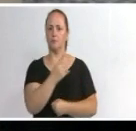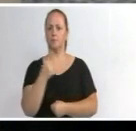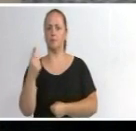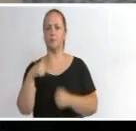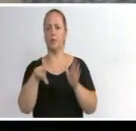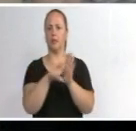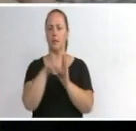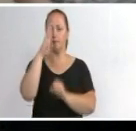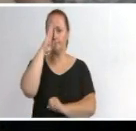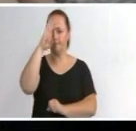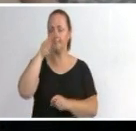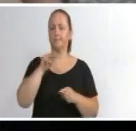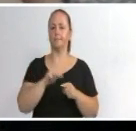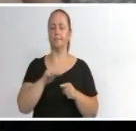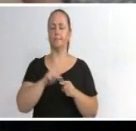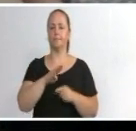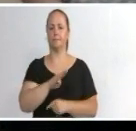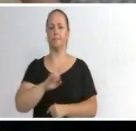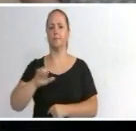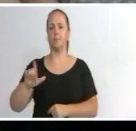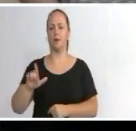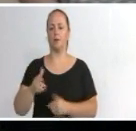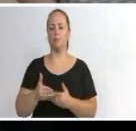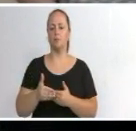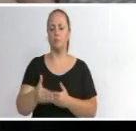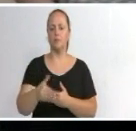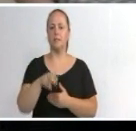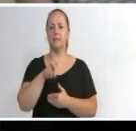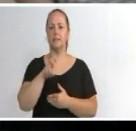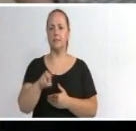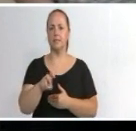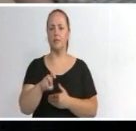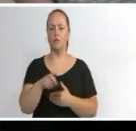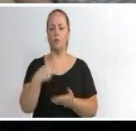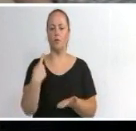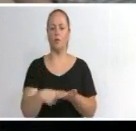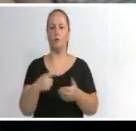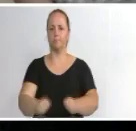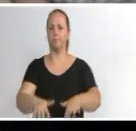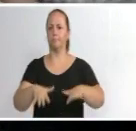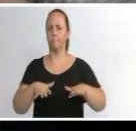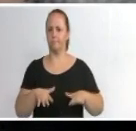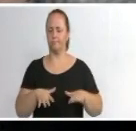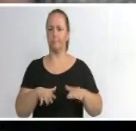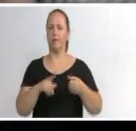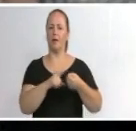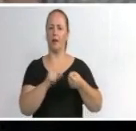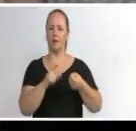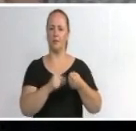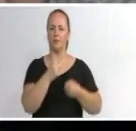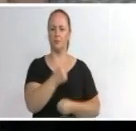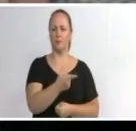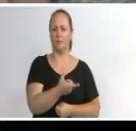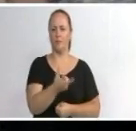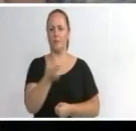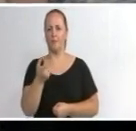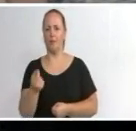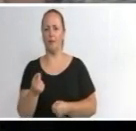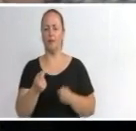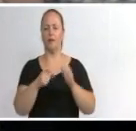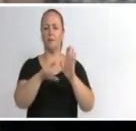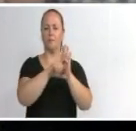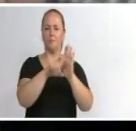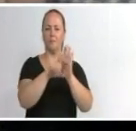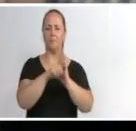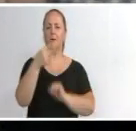lei orgânica do município de Blumenau durante 5 sessões ordinárias, nos termos do artigo 120, parágrafo 2º do